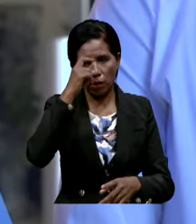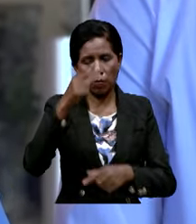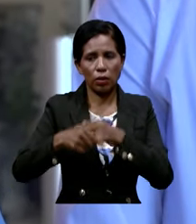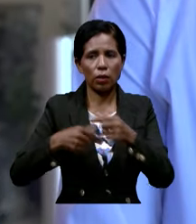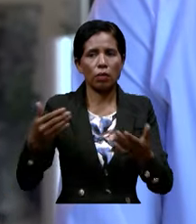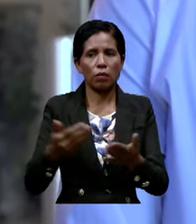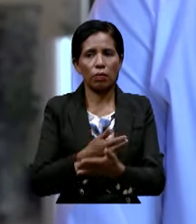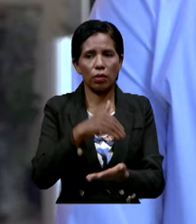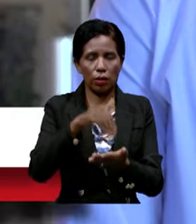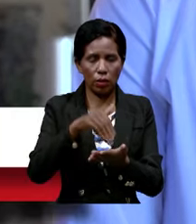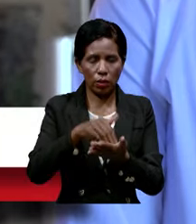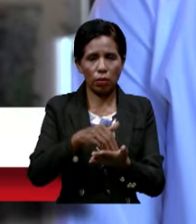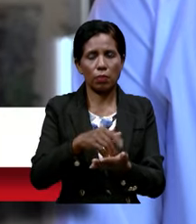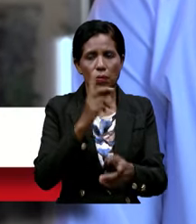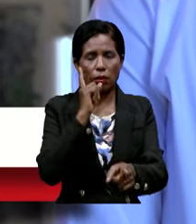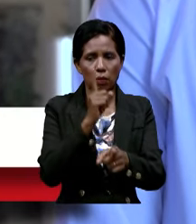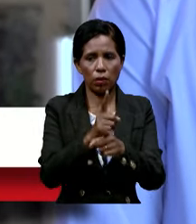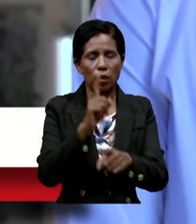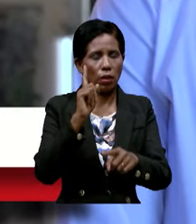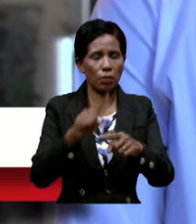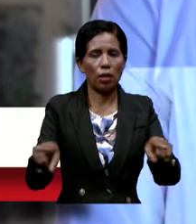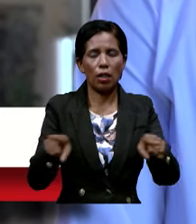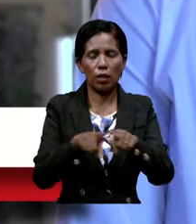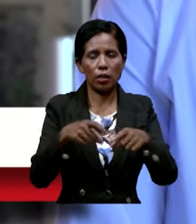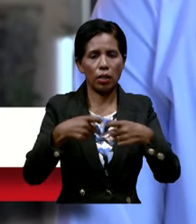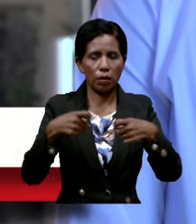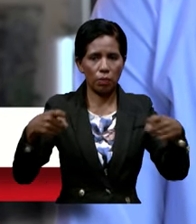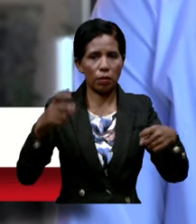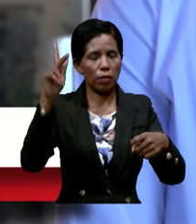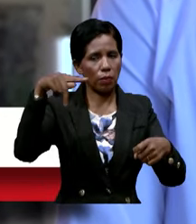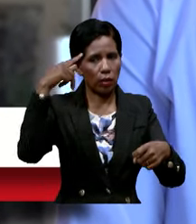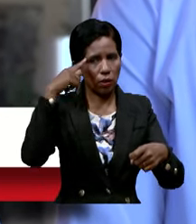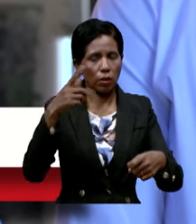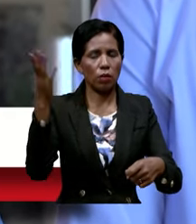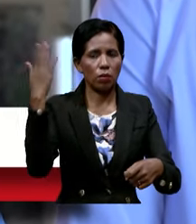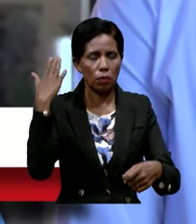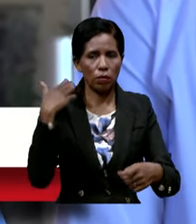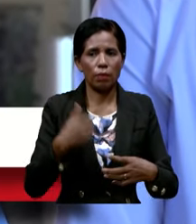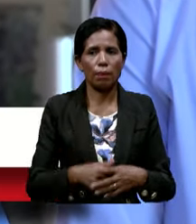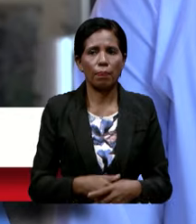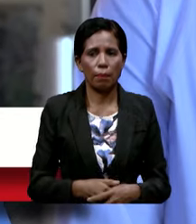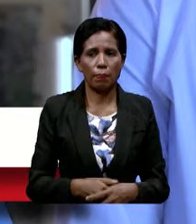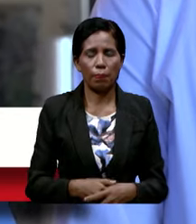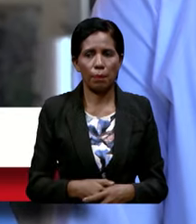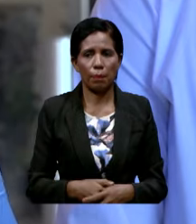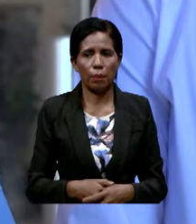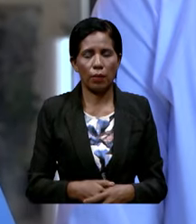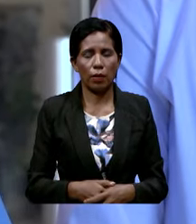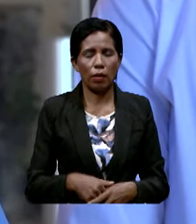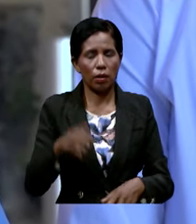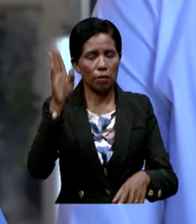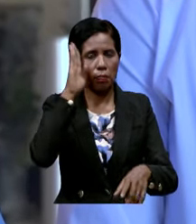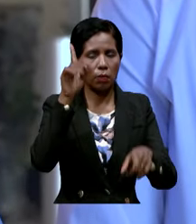Fon tem que estudar bot melos. Levar essa inimigo e política. O Lucondo é mambot